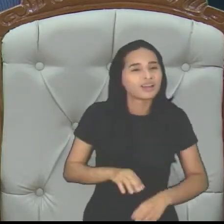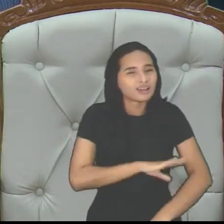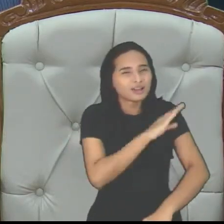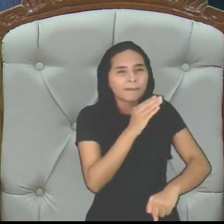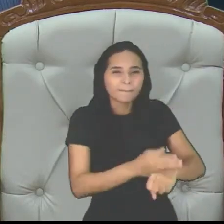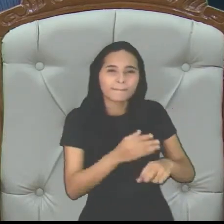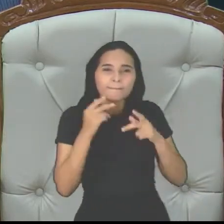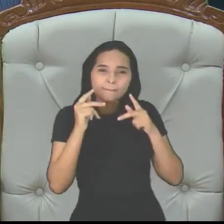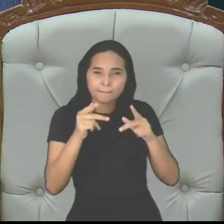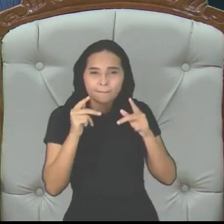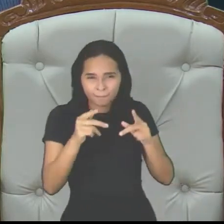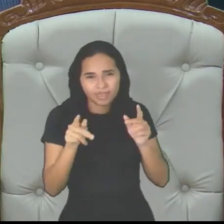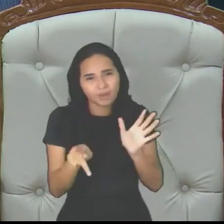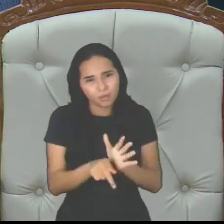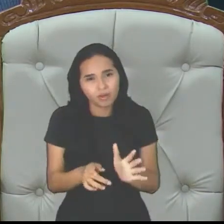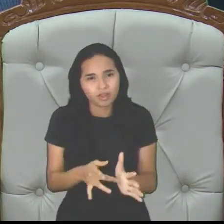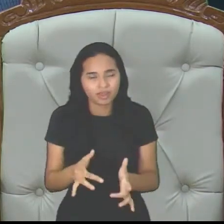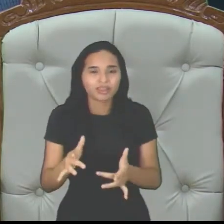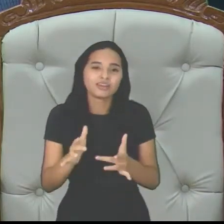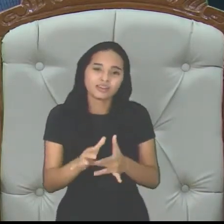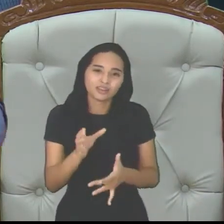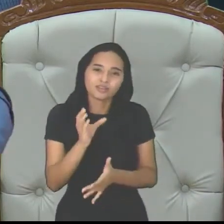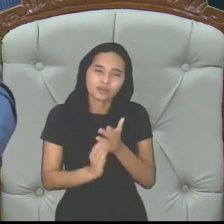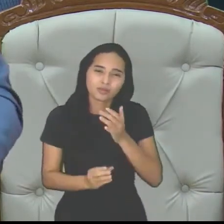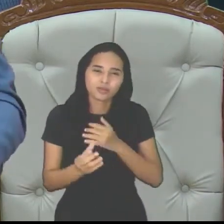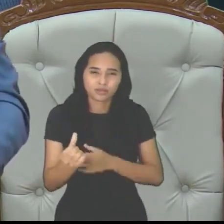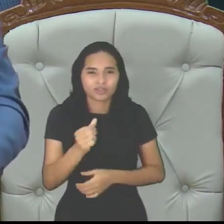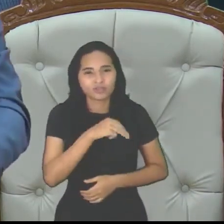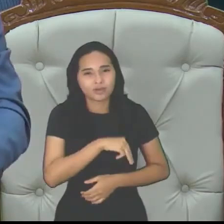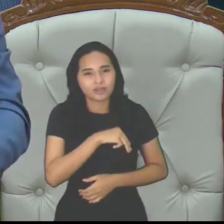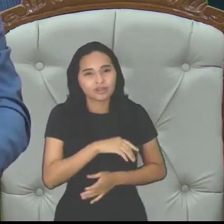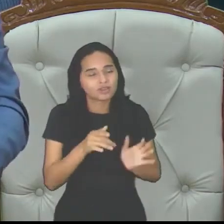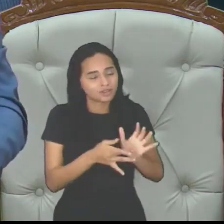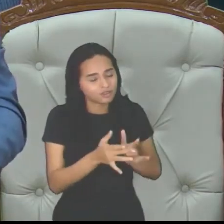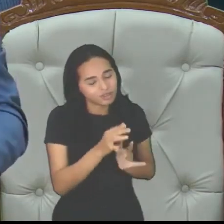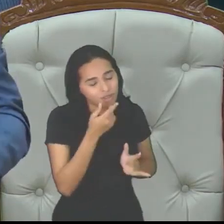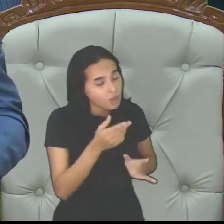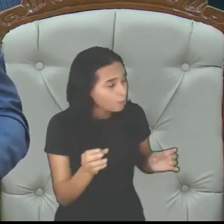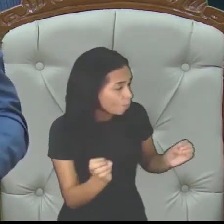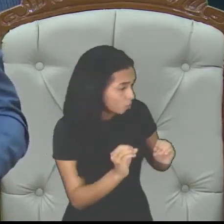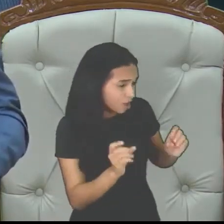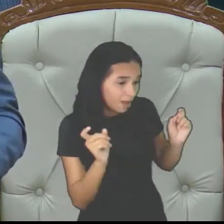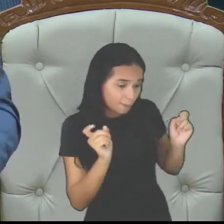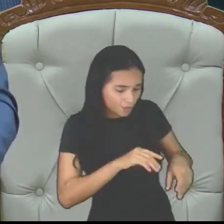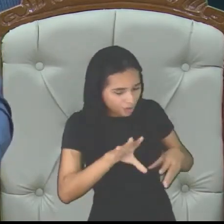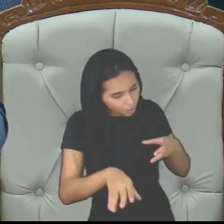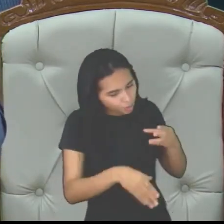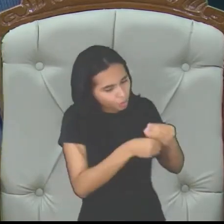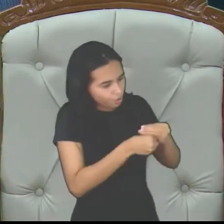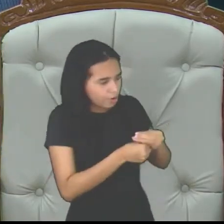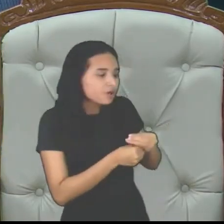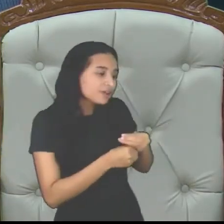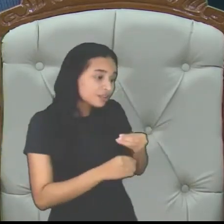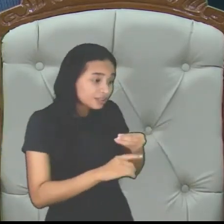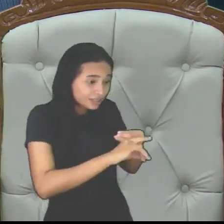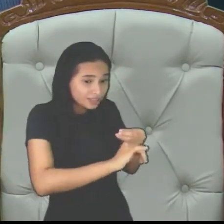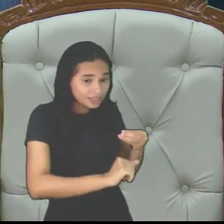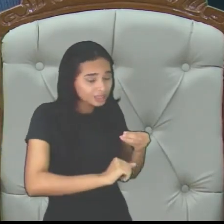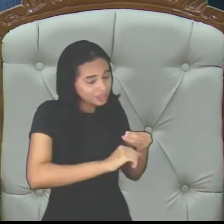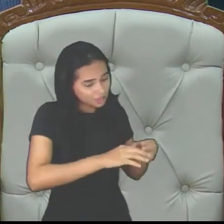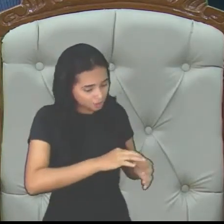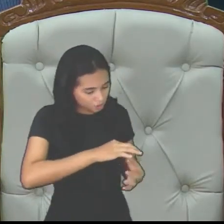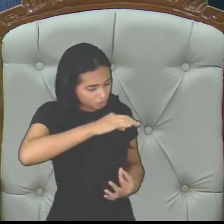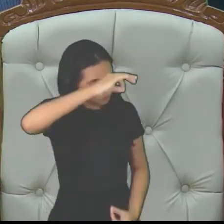6, é o próprio Jesus que vai falar: ninguém pode acrescentar um côvado à sua